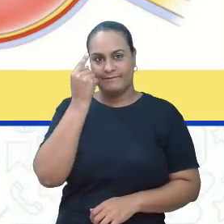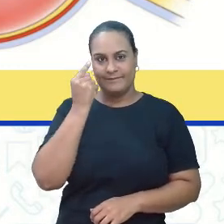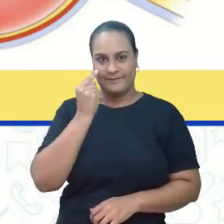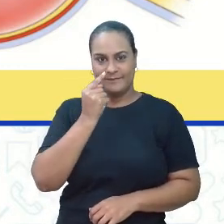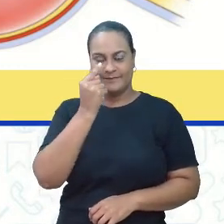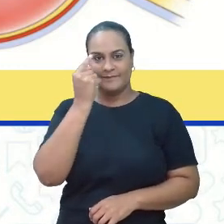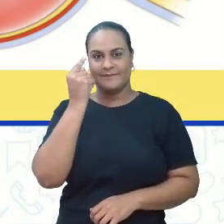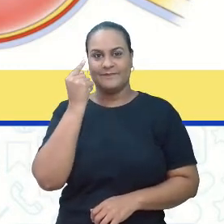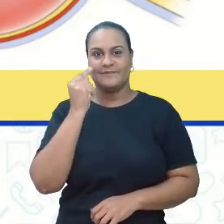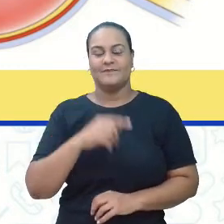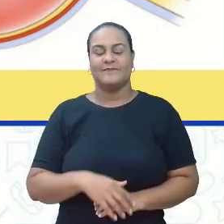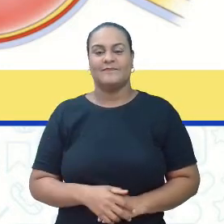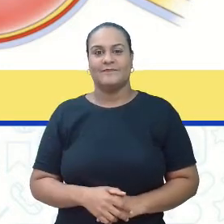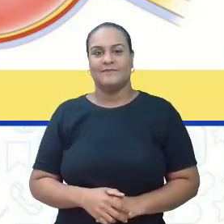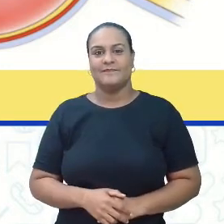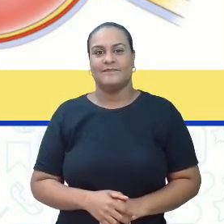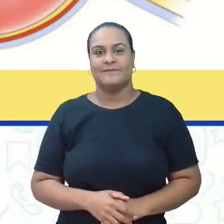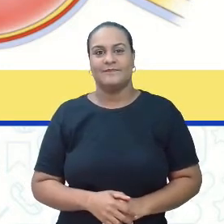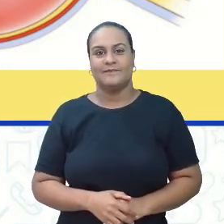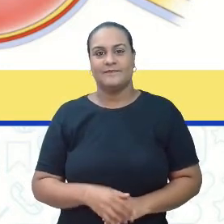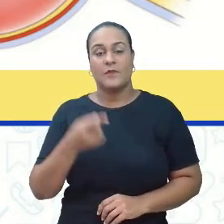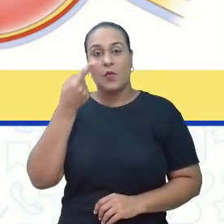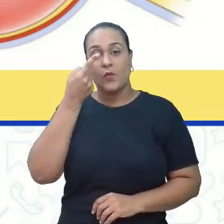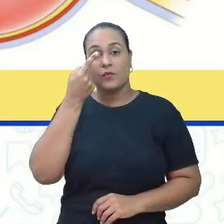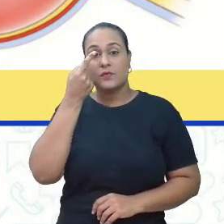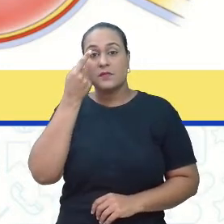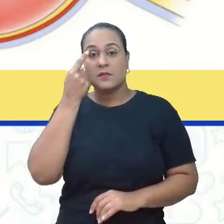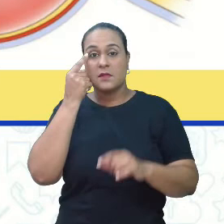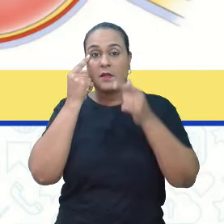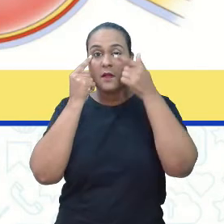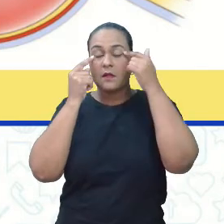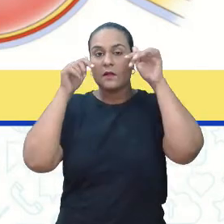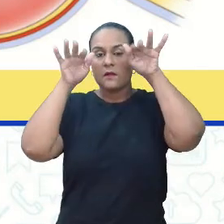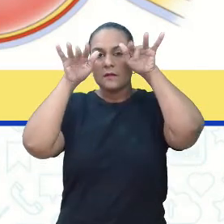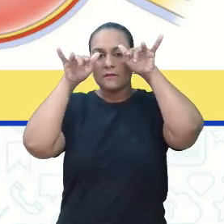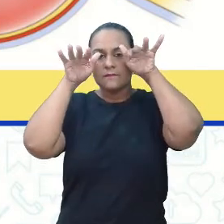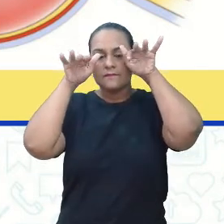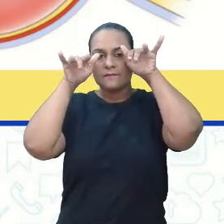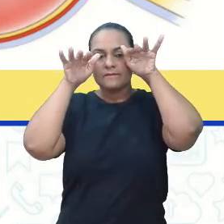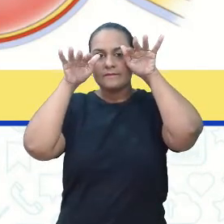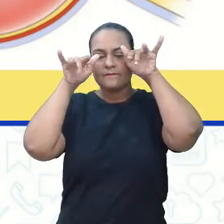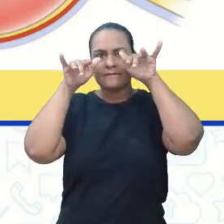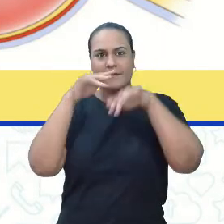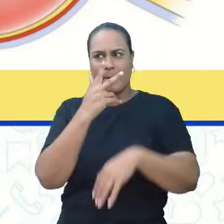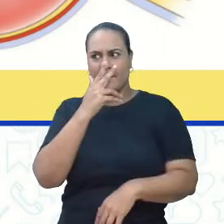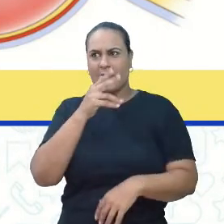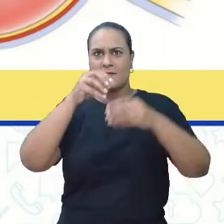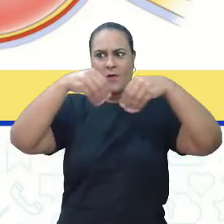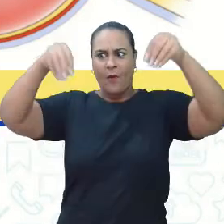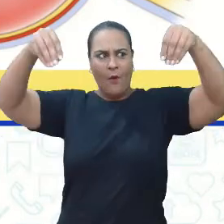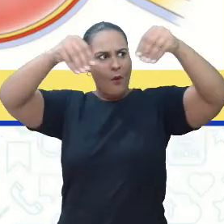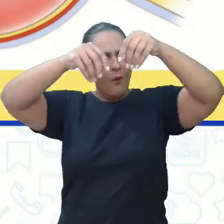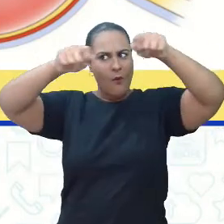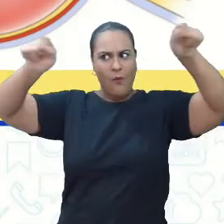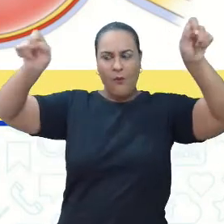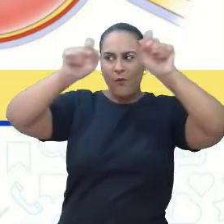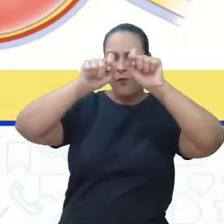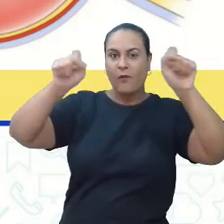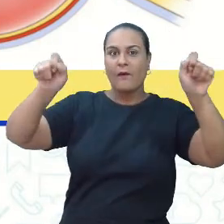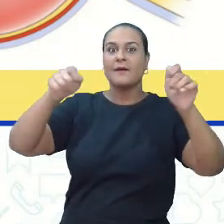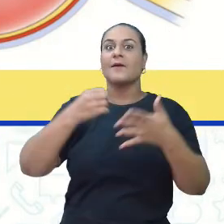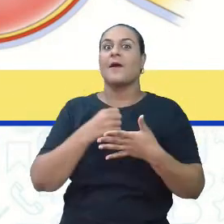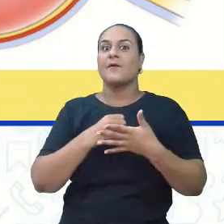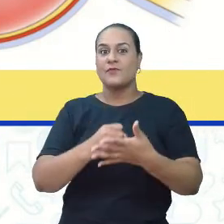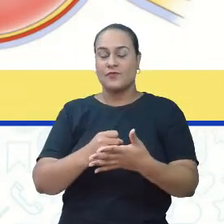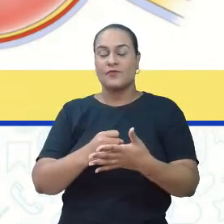da anatomia, os cílios, né? Que são verdadeiras o quê? Cortinas, que vão também, juntamente com a ajuda